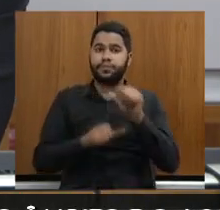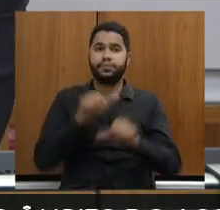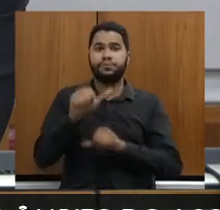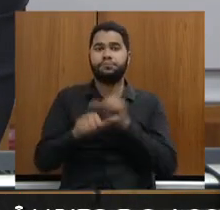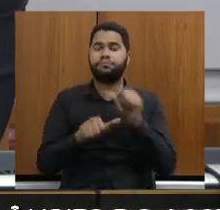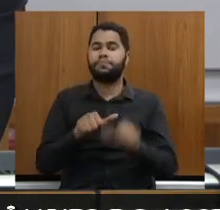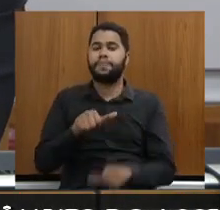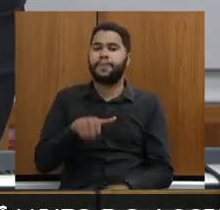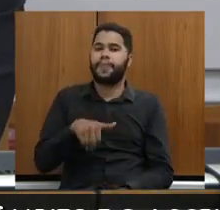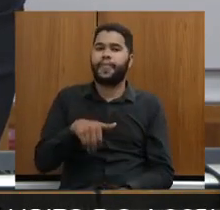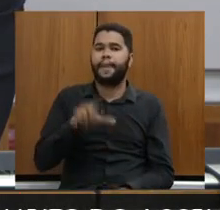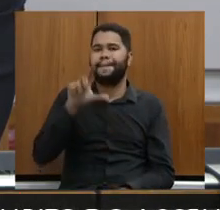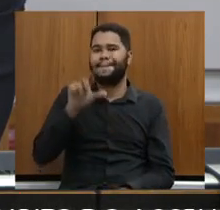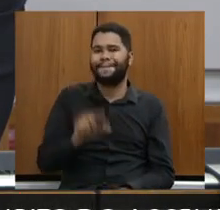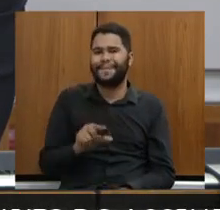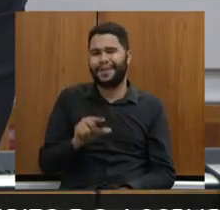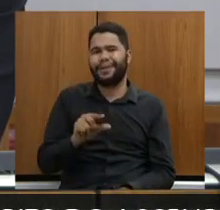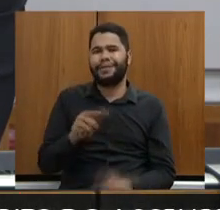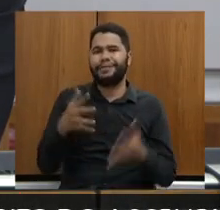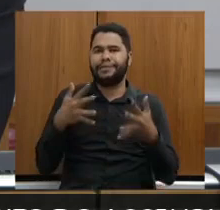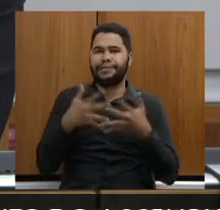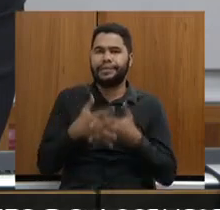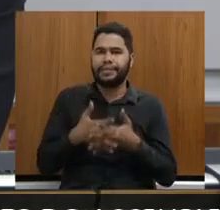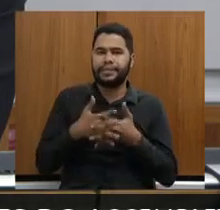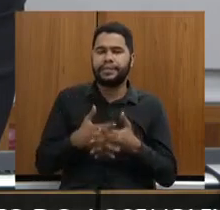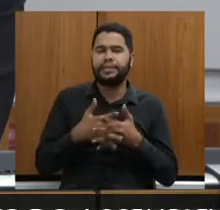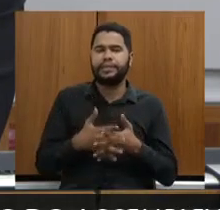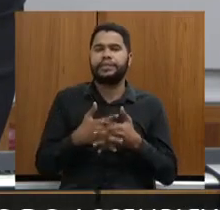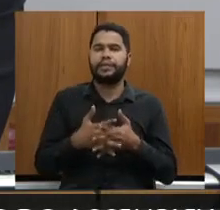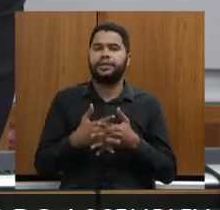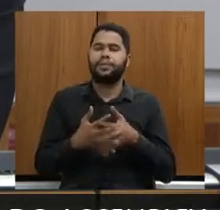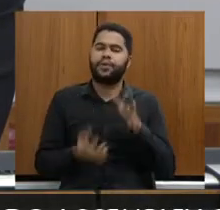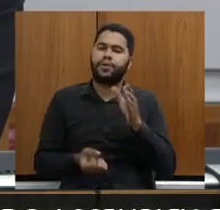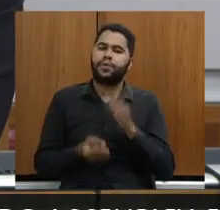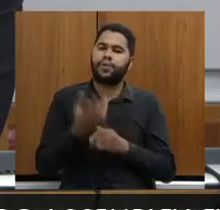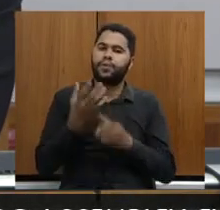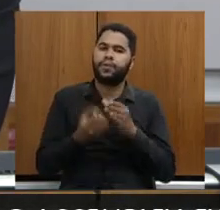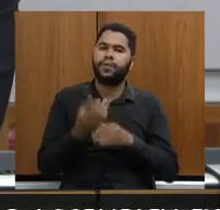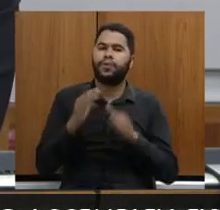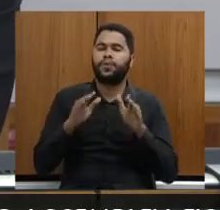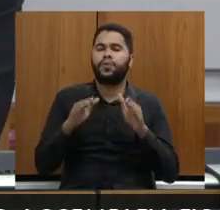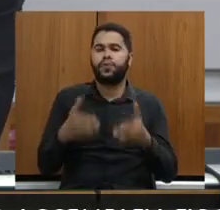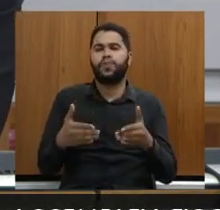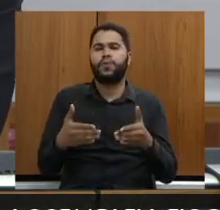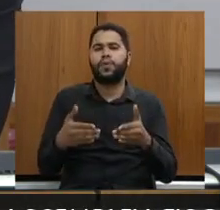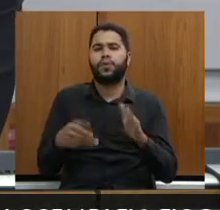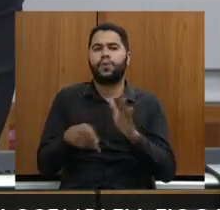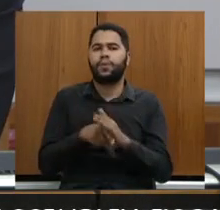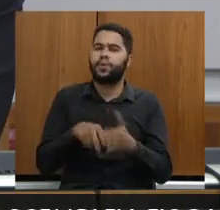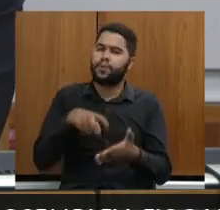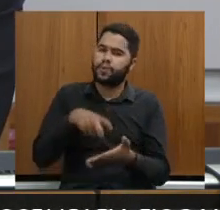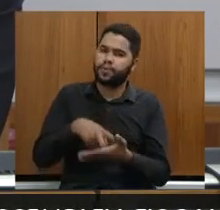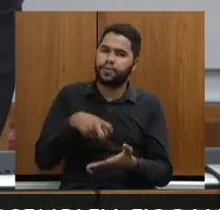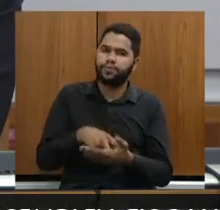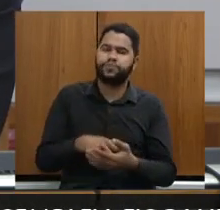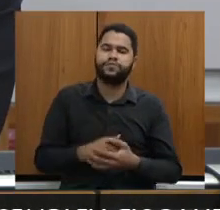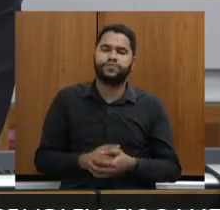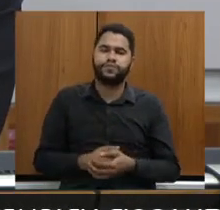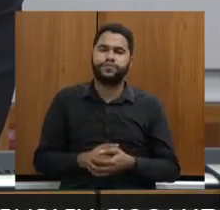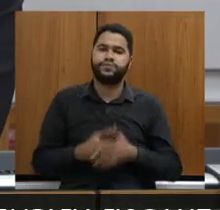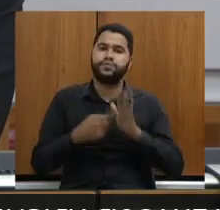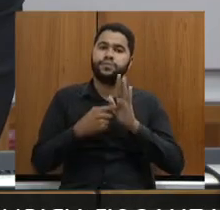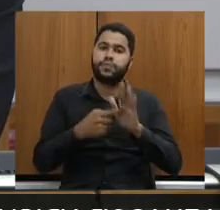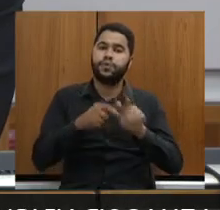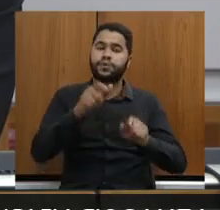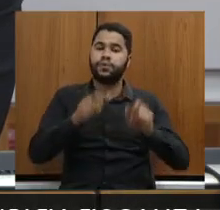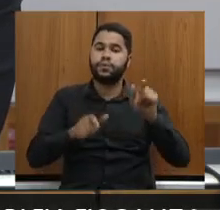mas menos pesado para para esses produtores o foco deveria ser uma punição e isso